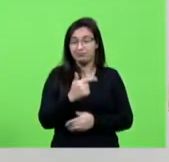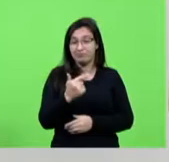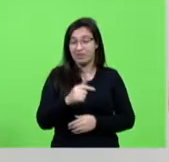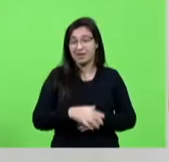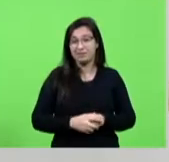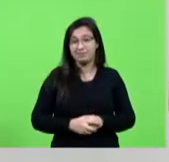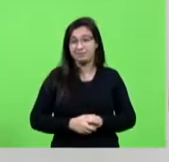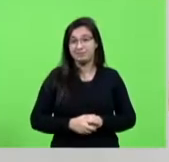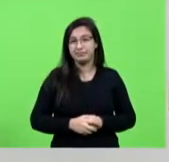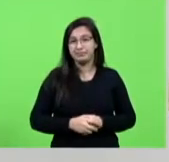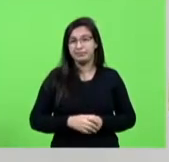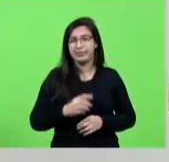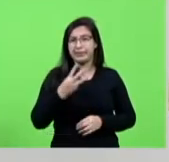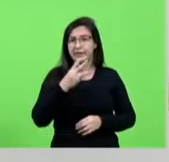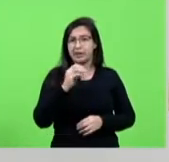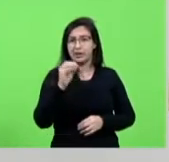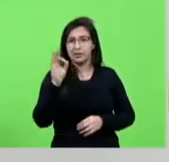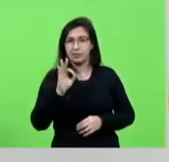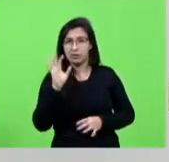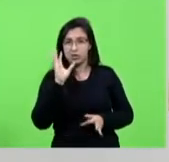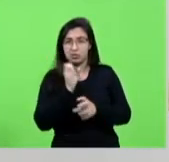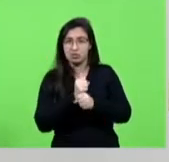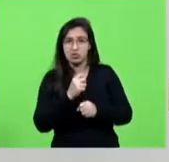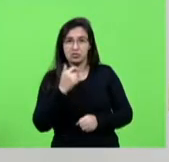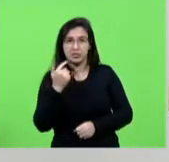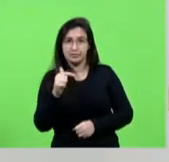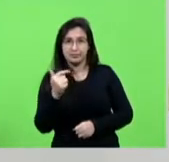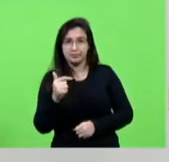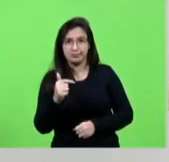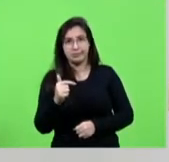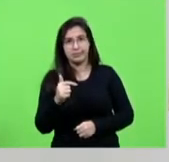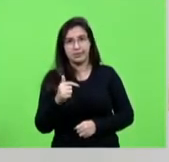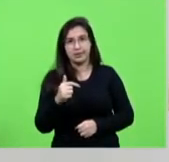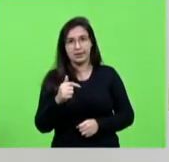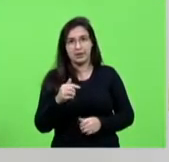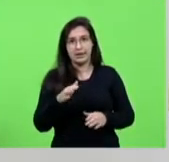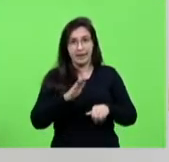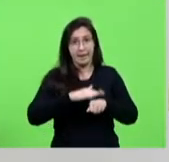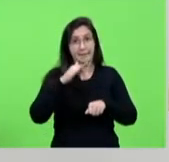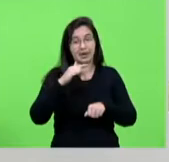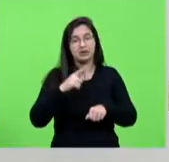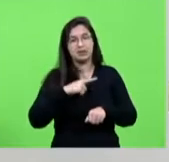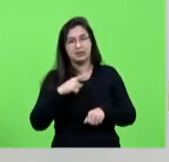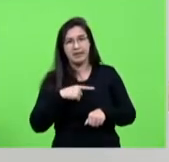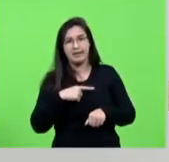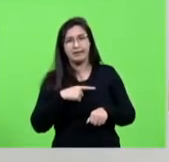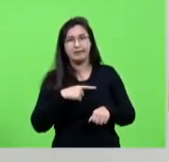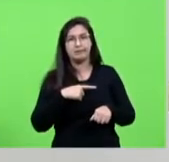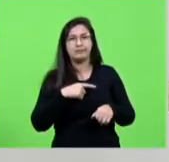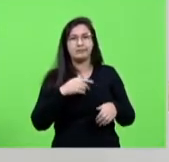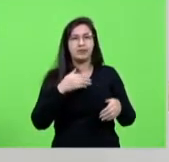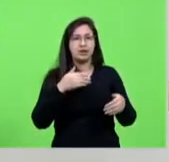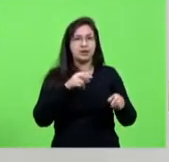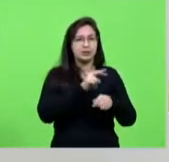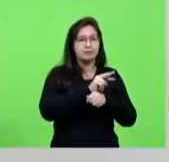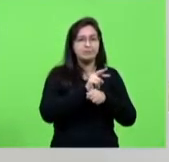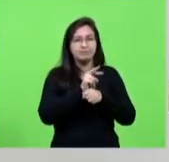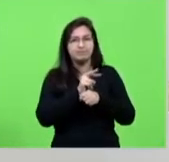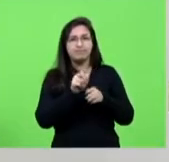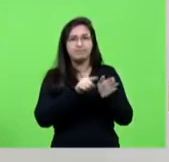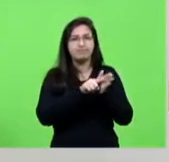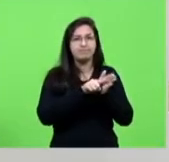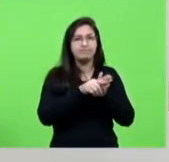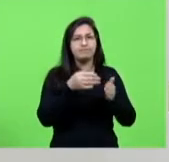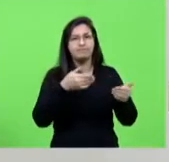nós somamos eles ainda que passa largo disso, né? Aí tem os exames, as consultas, enfim, tudo isso que é realizado no